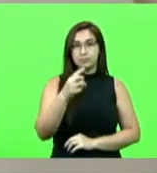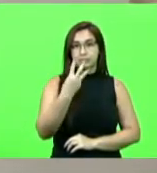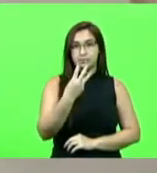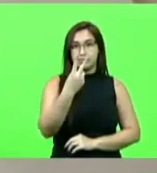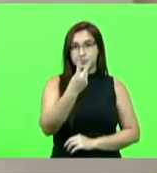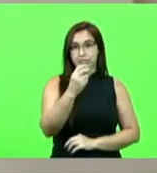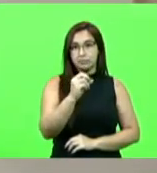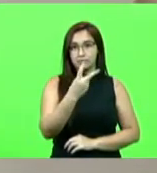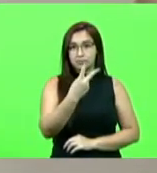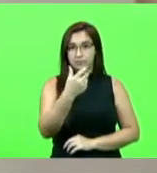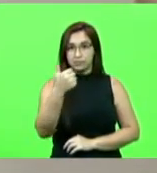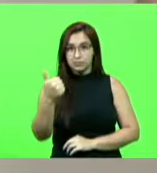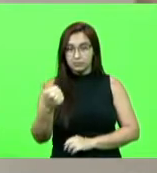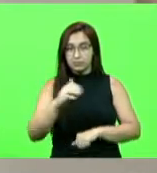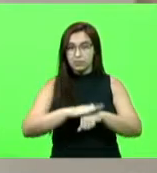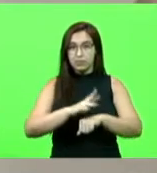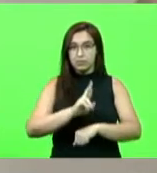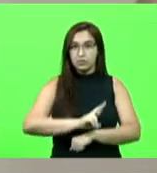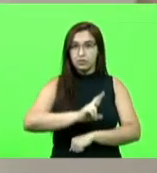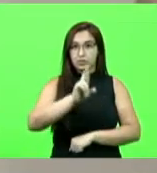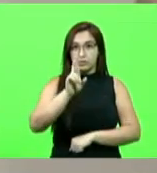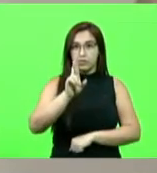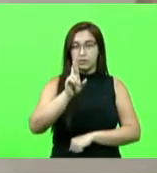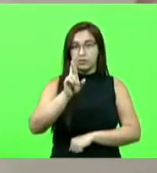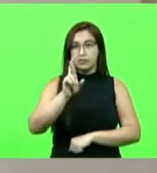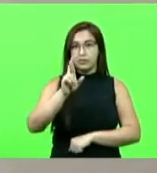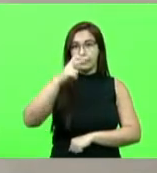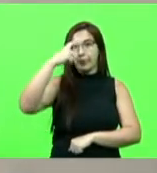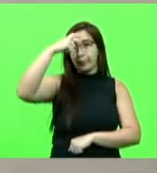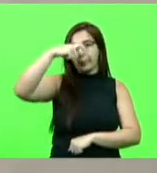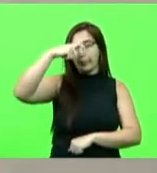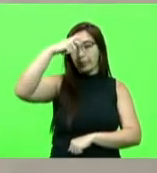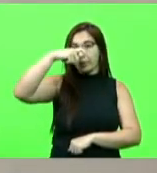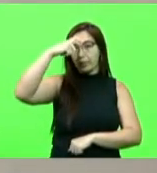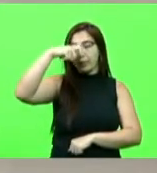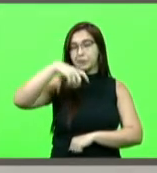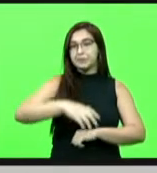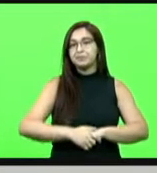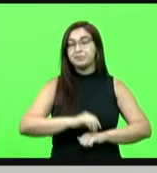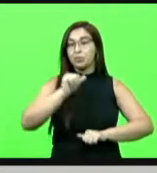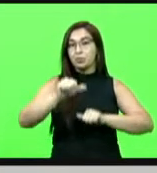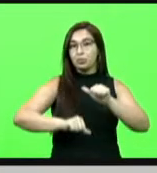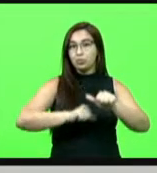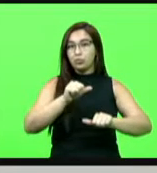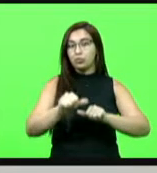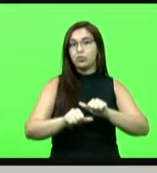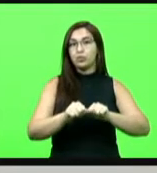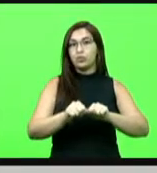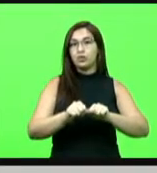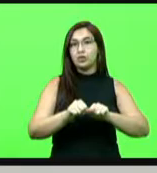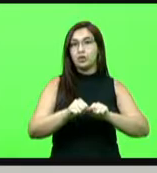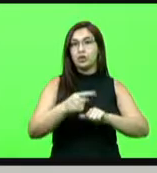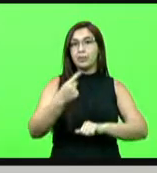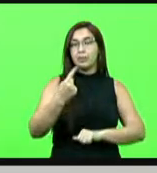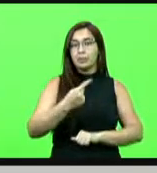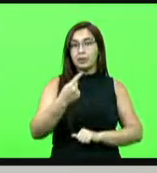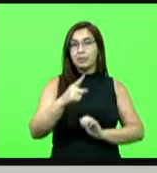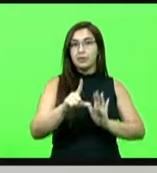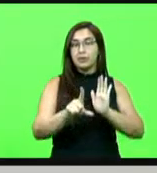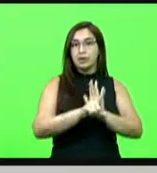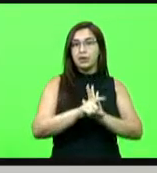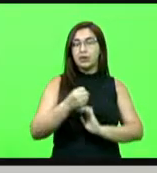0401.3/2021, autor deputado Maurício Scudillac, altera o anexo 1º da lei